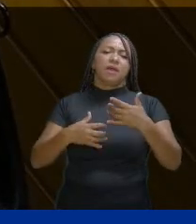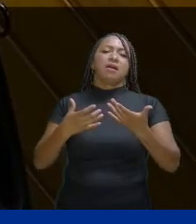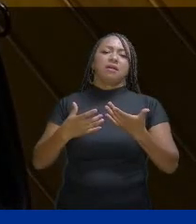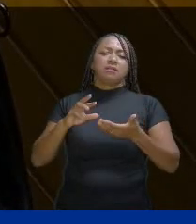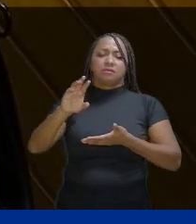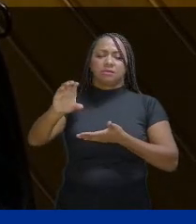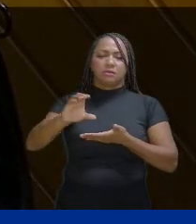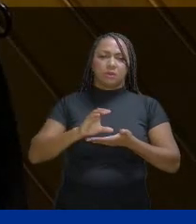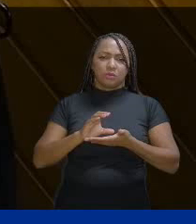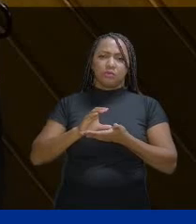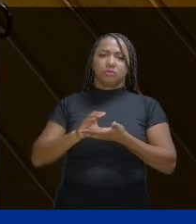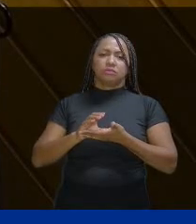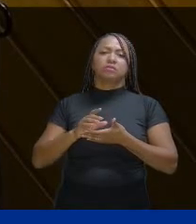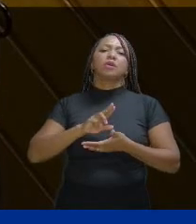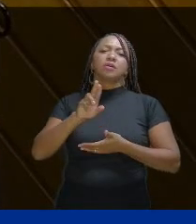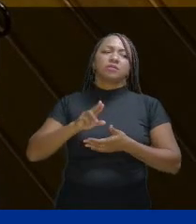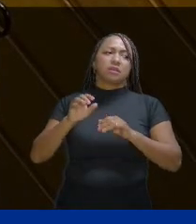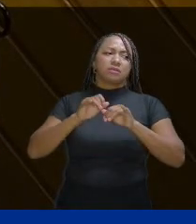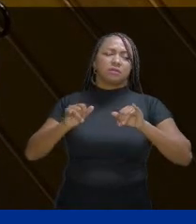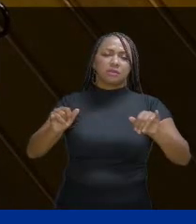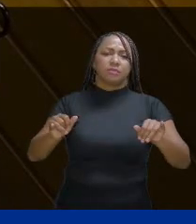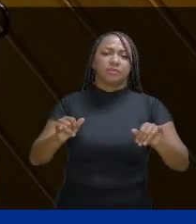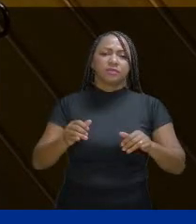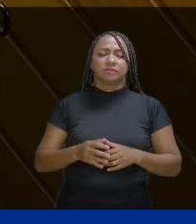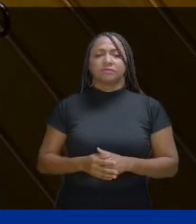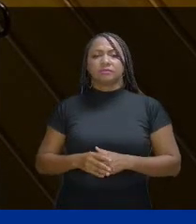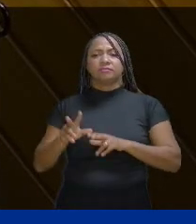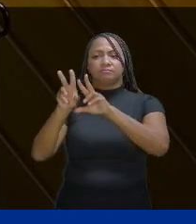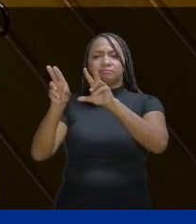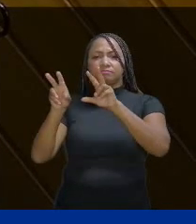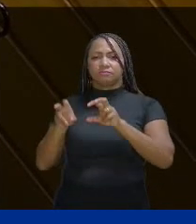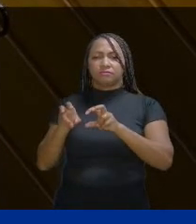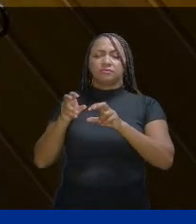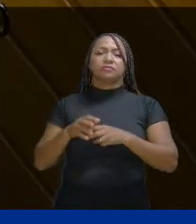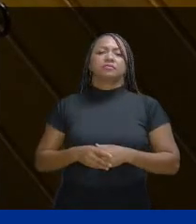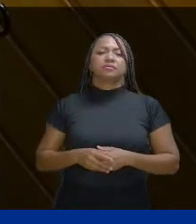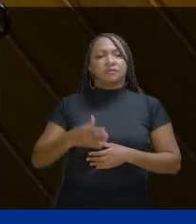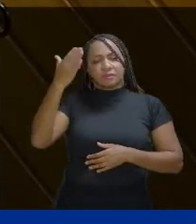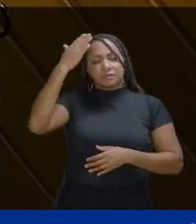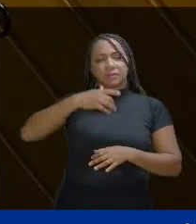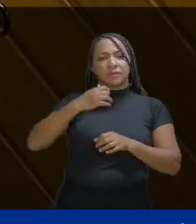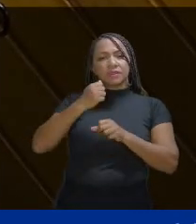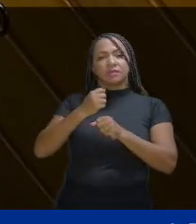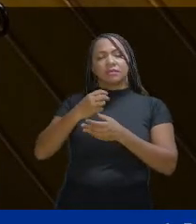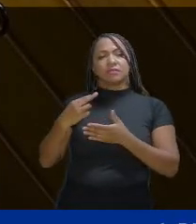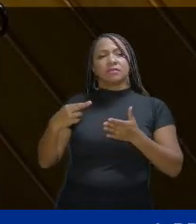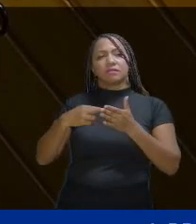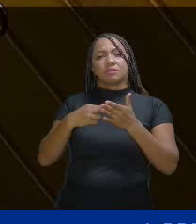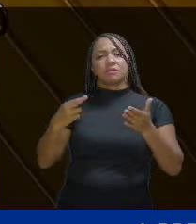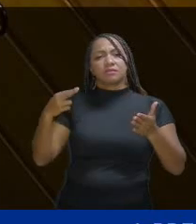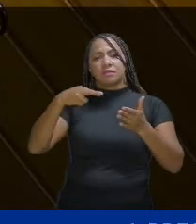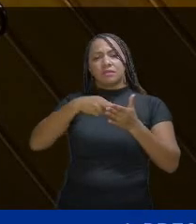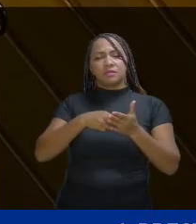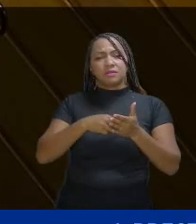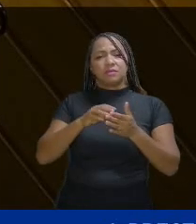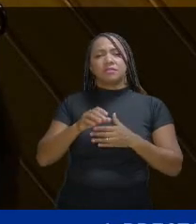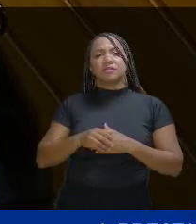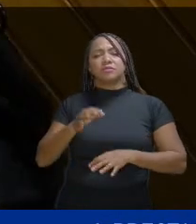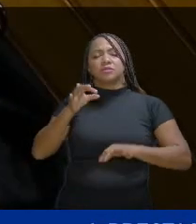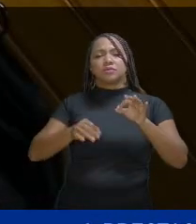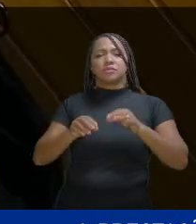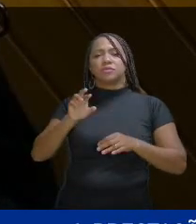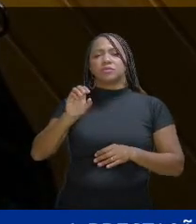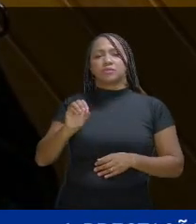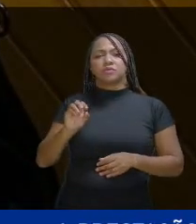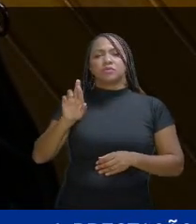na campanha. Fecho aspas. Esse é um caso na prestação de contas da relatoria do juiz Orlando Vasconcelos e foi publicado